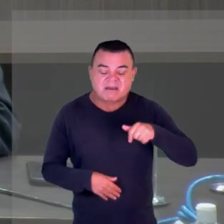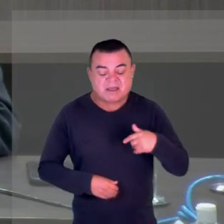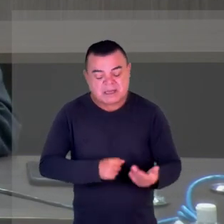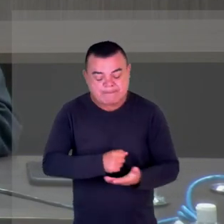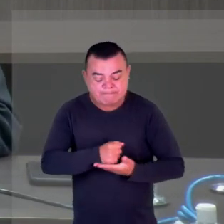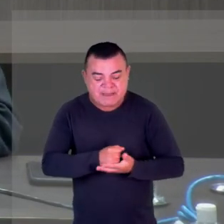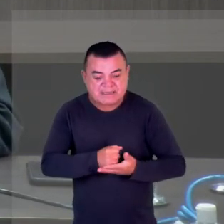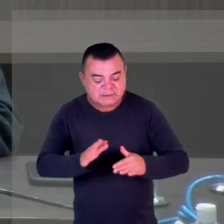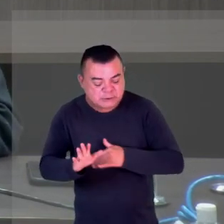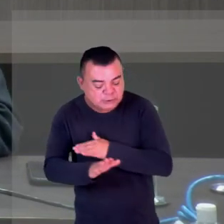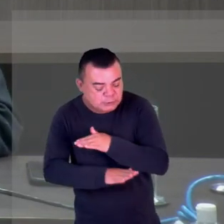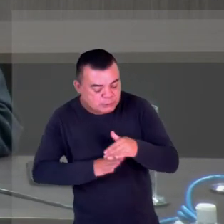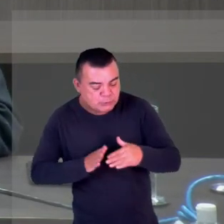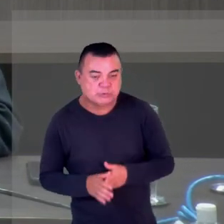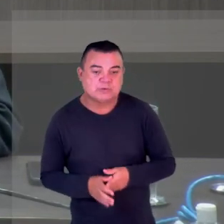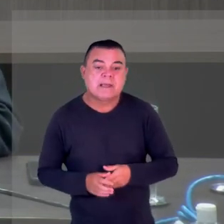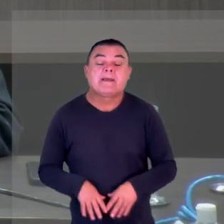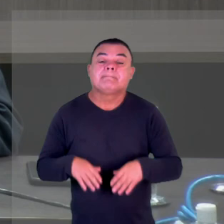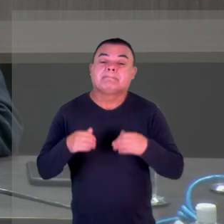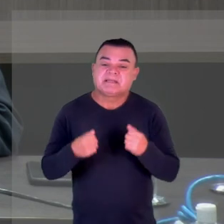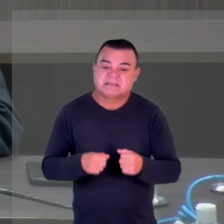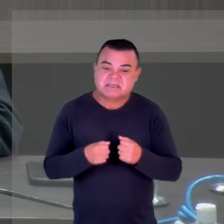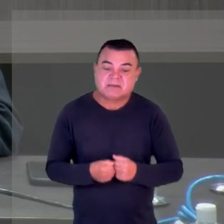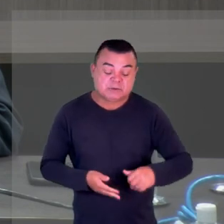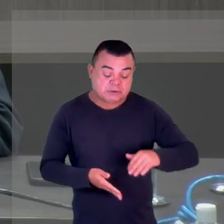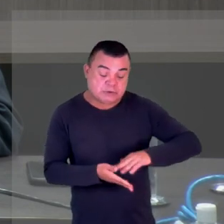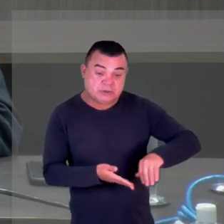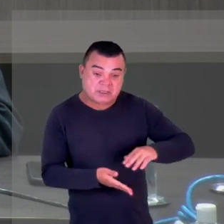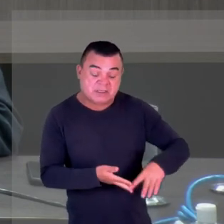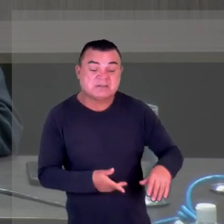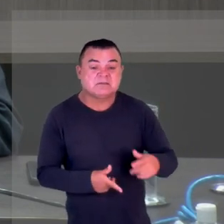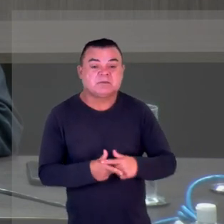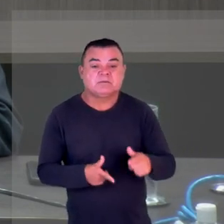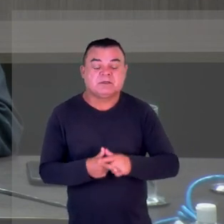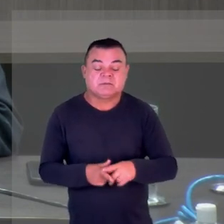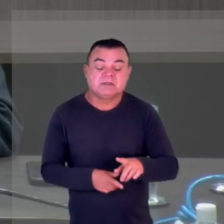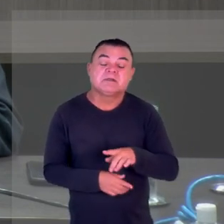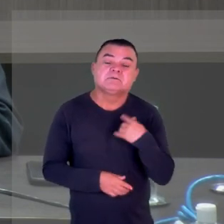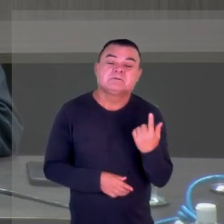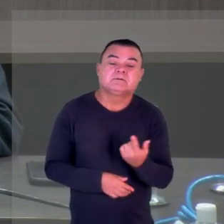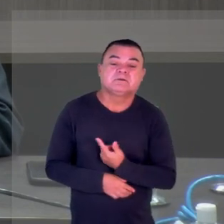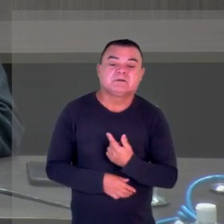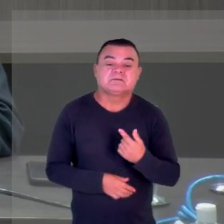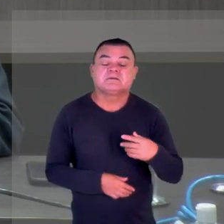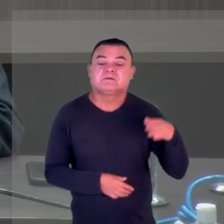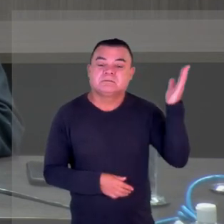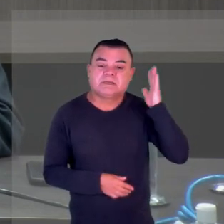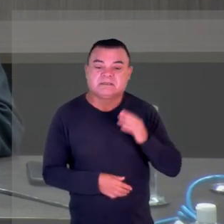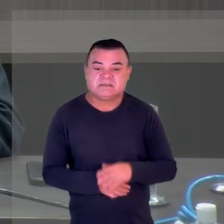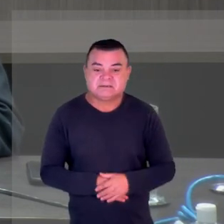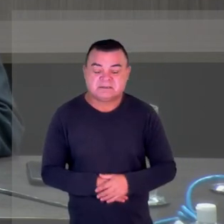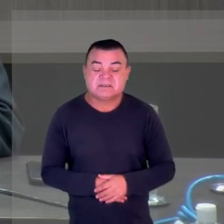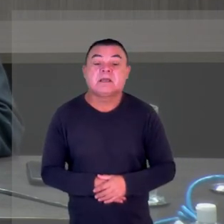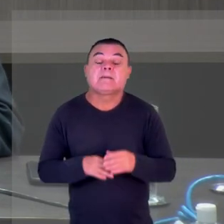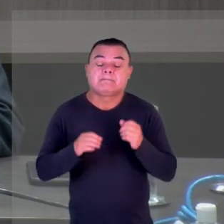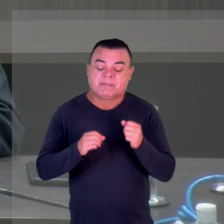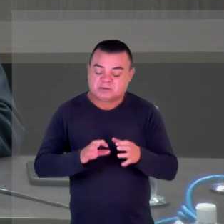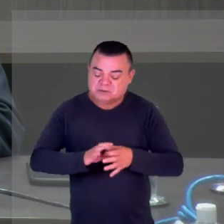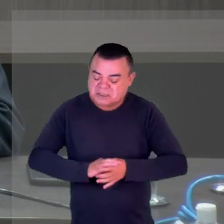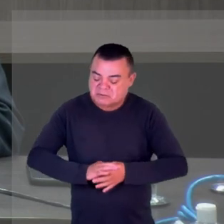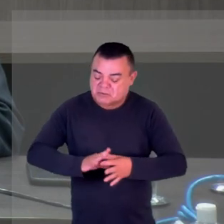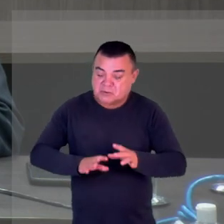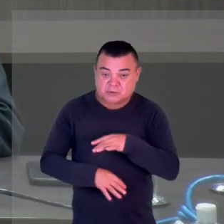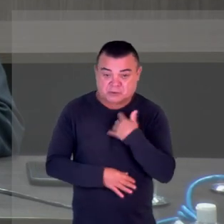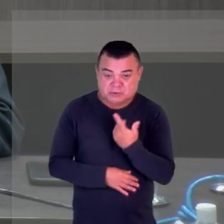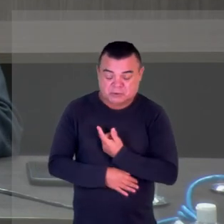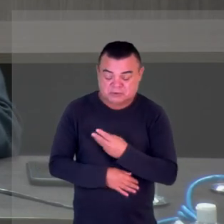precisamos extirpar isso da nossa nação contem conosco contem com o Ministério Público de São Paulo Muito obrigado